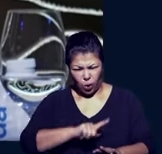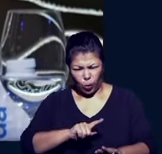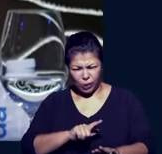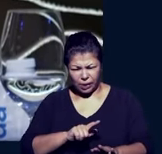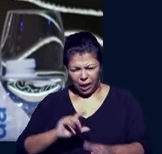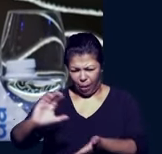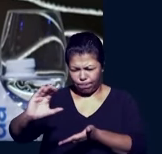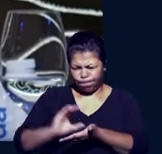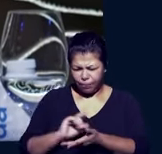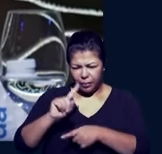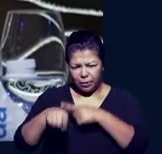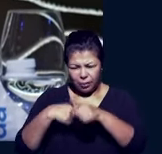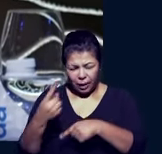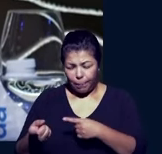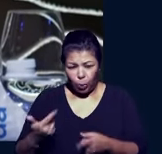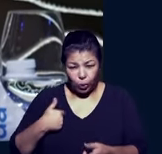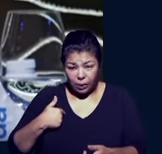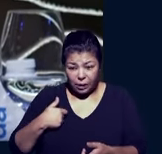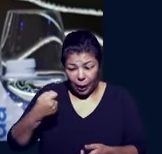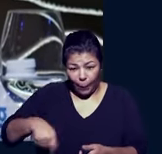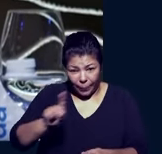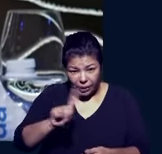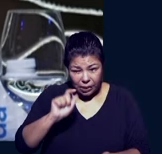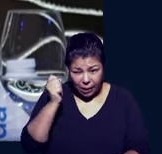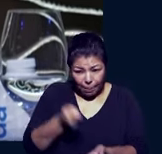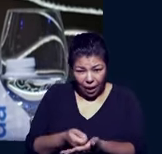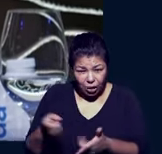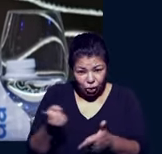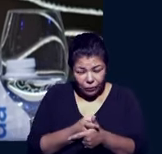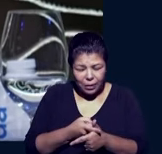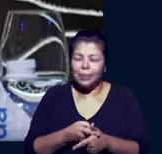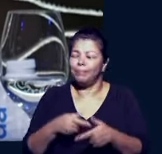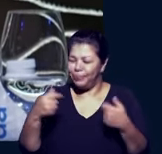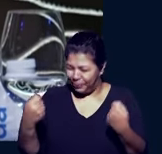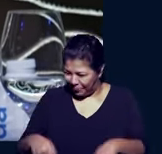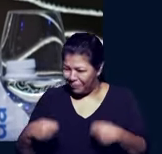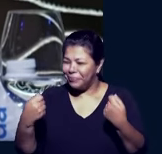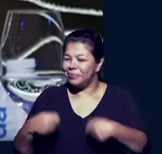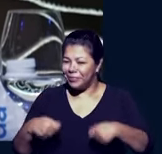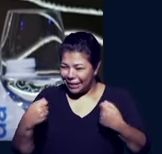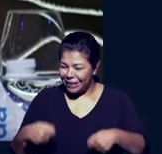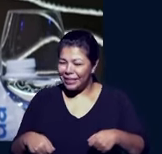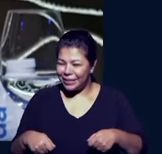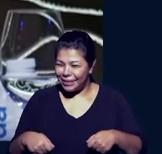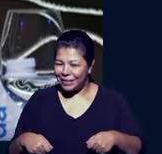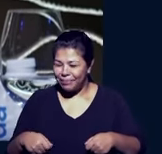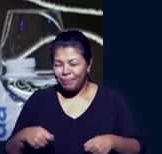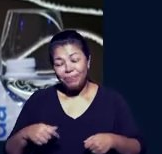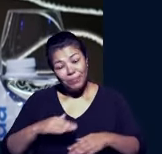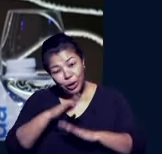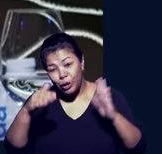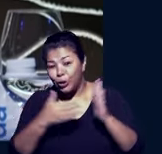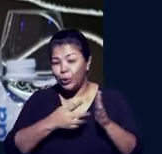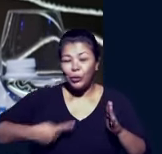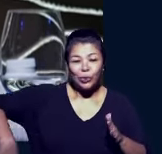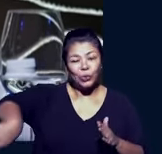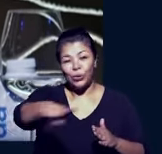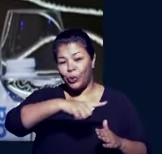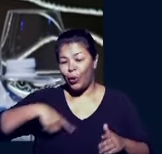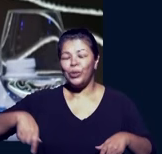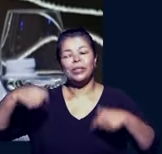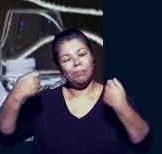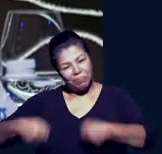pagar que a gente tem que ver é para onde quer ir e o governo tem que não é só o governo federal não Todos nós temos que buscar